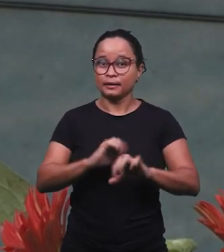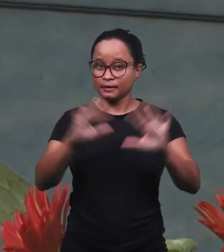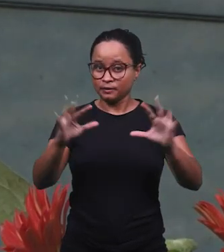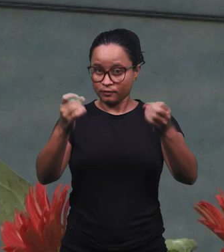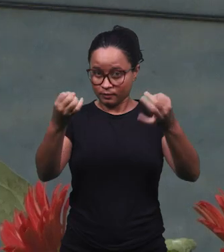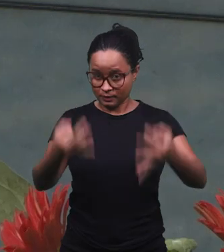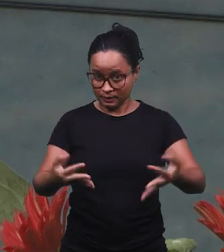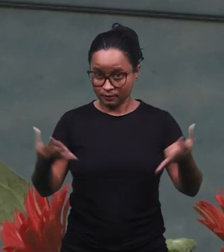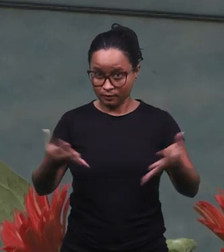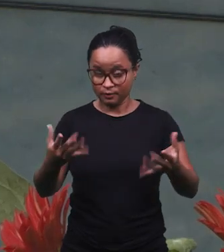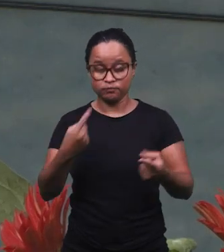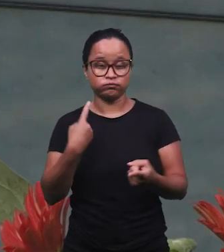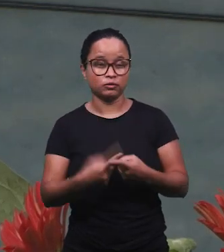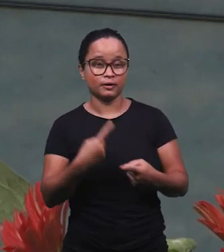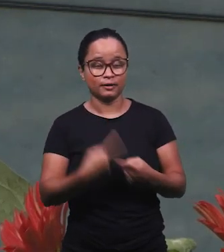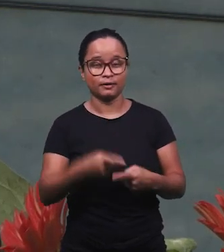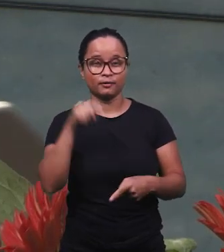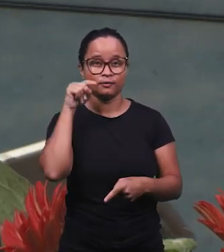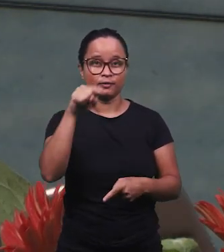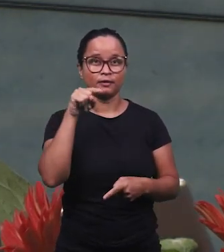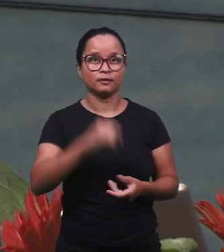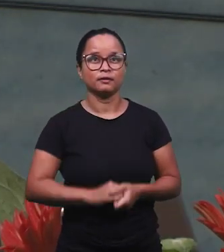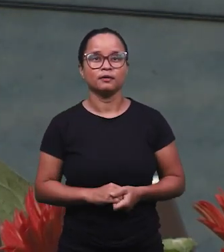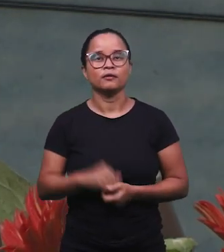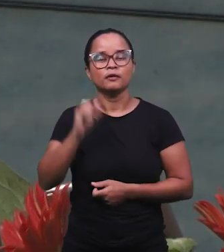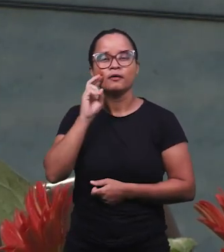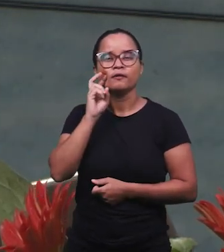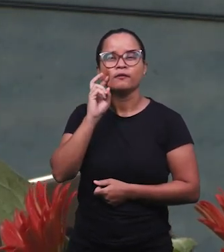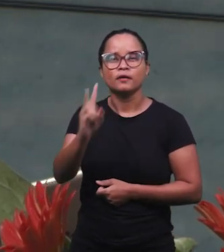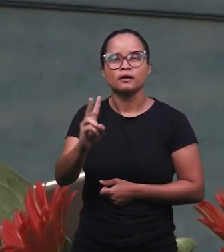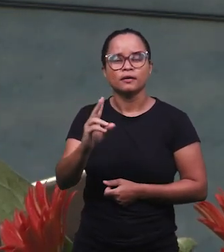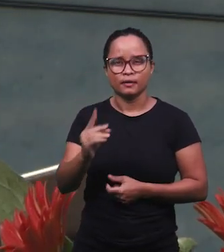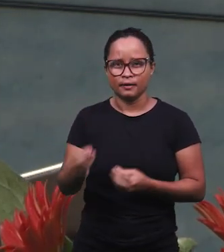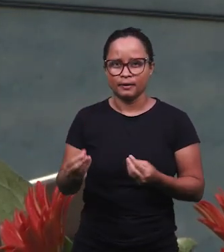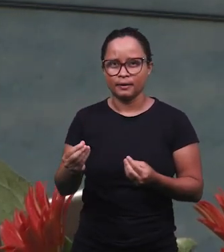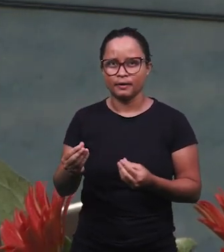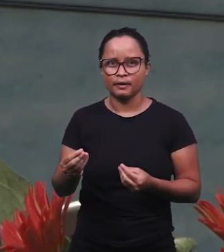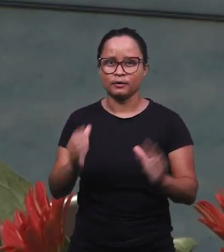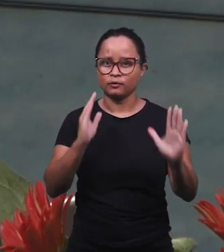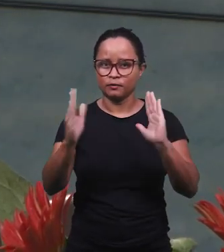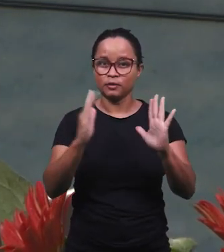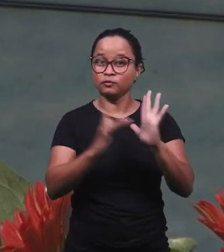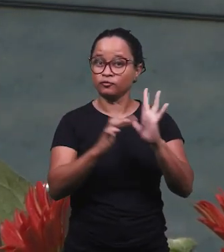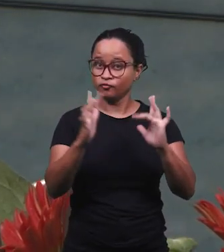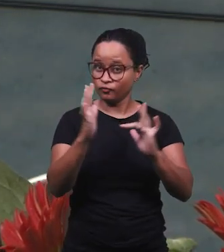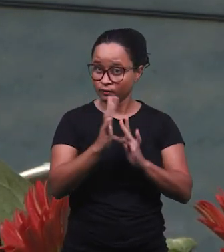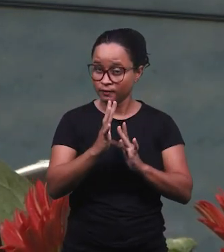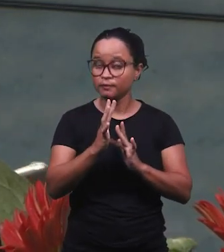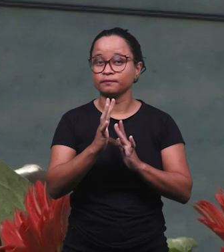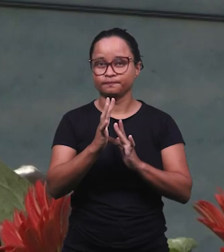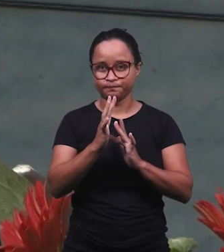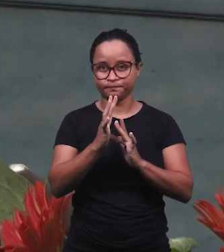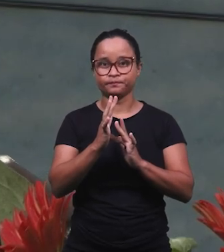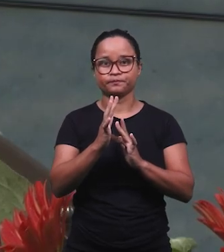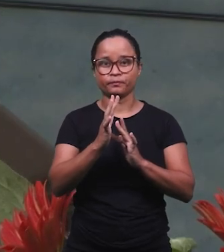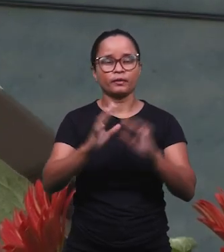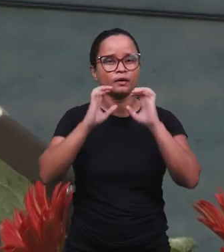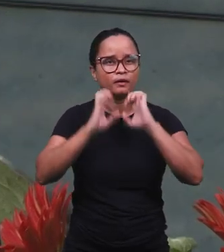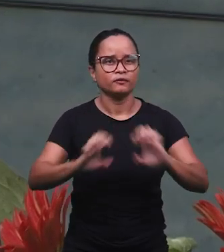aqui agora, né? Porque quando você vê lá na época de Jesus, né,